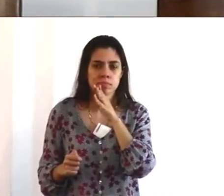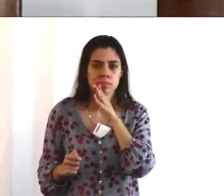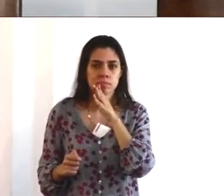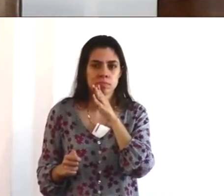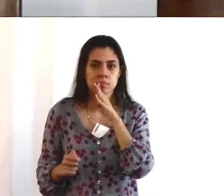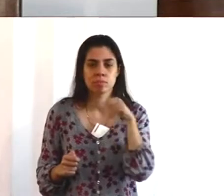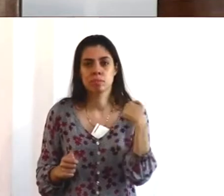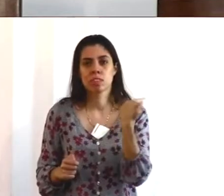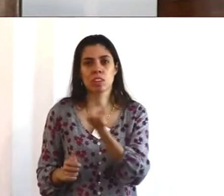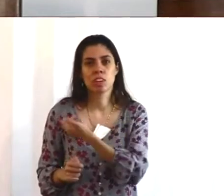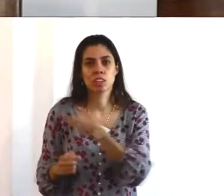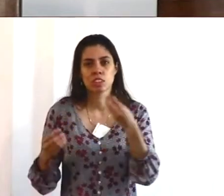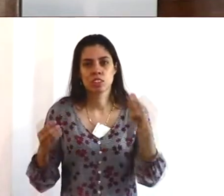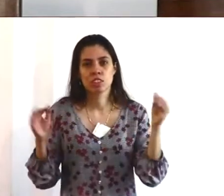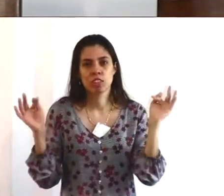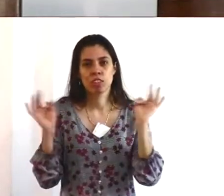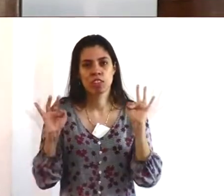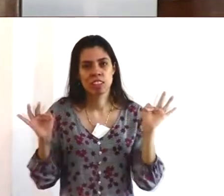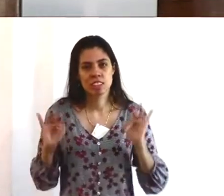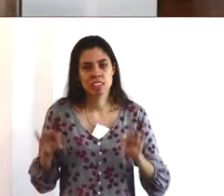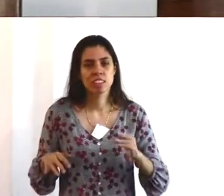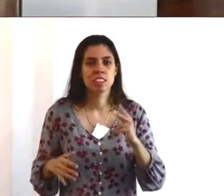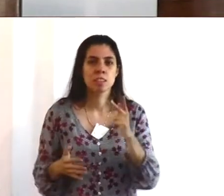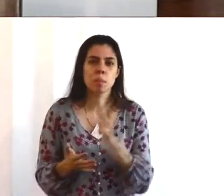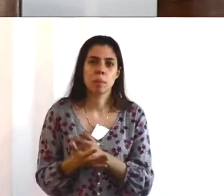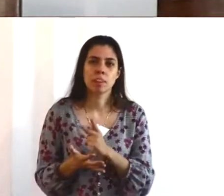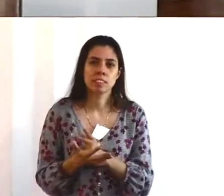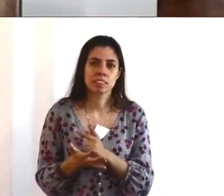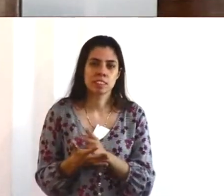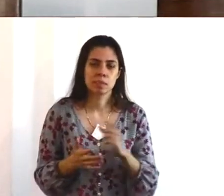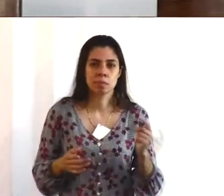viveremos felizes para sempre na eternidade.